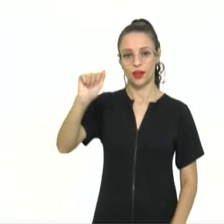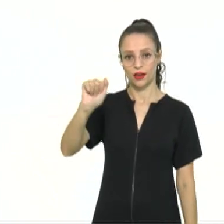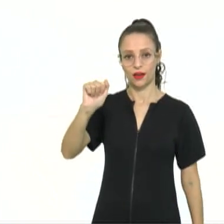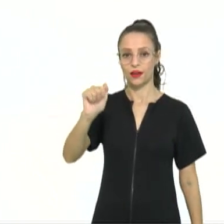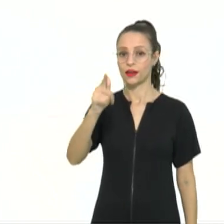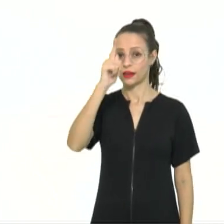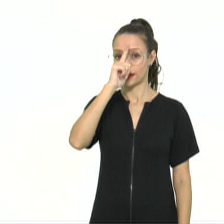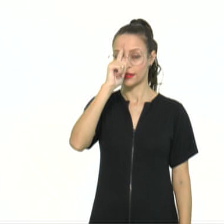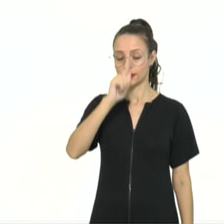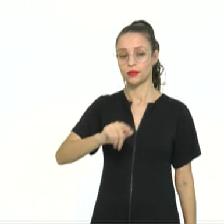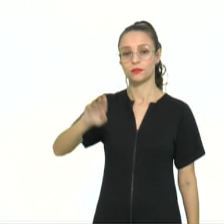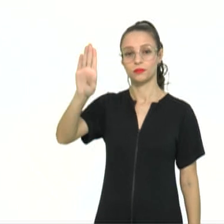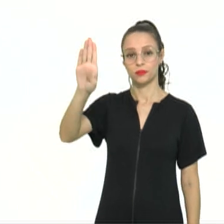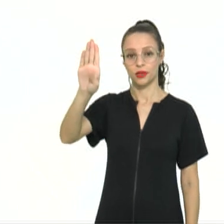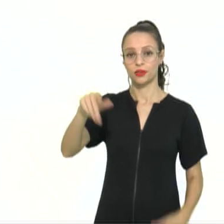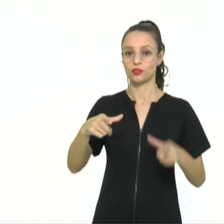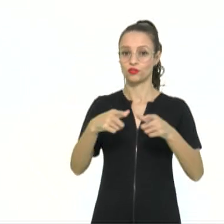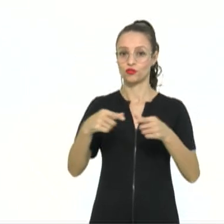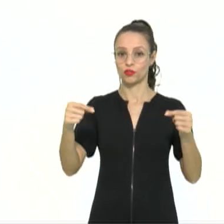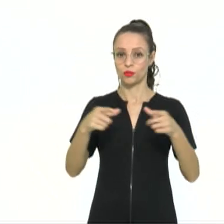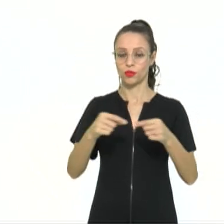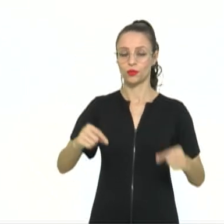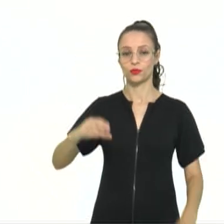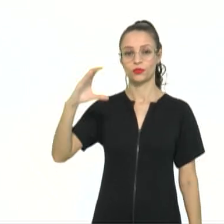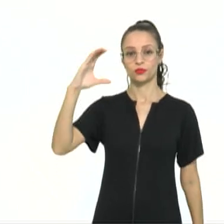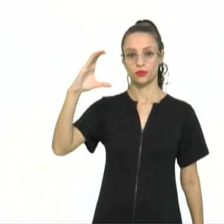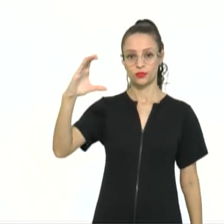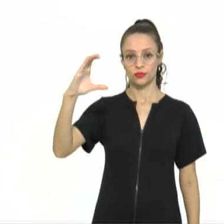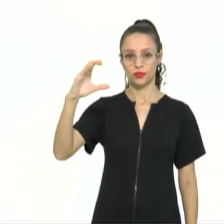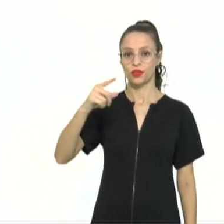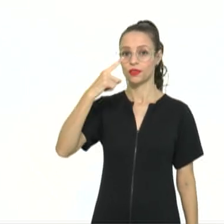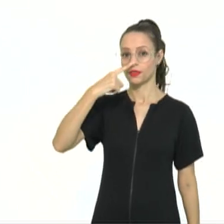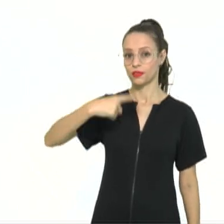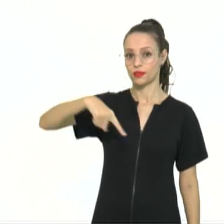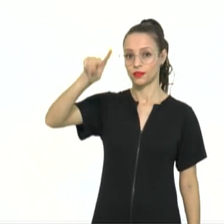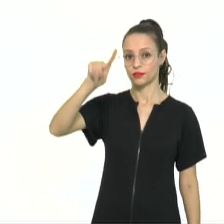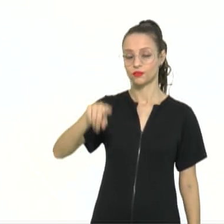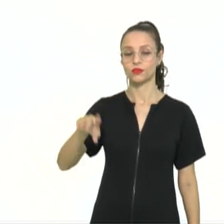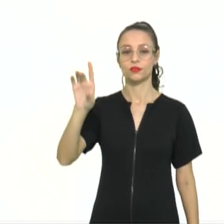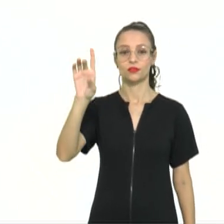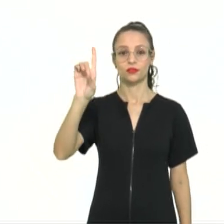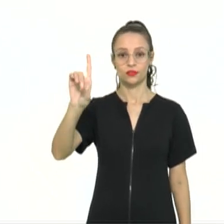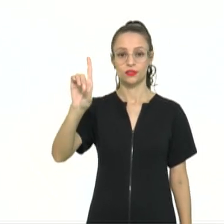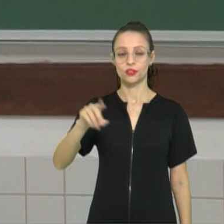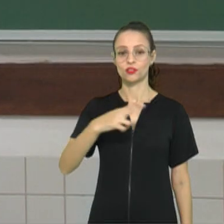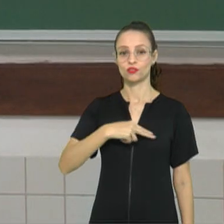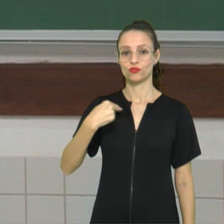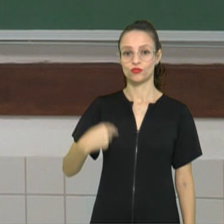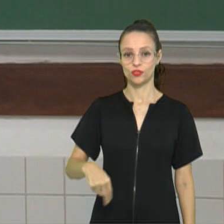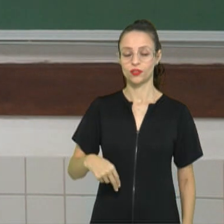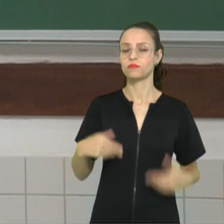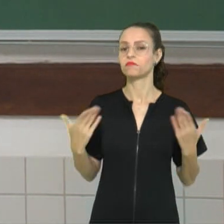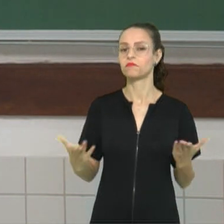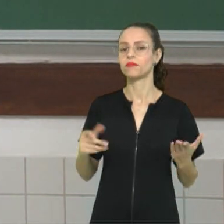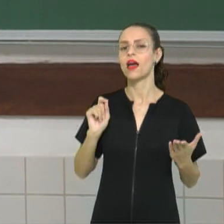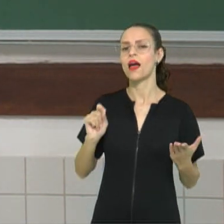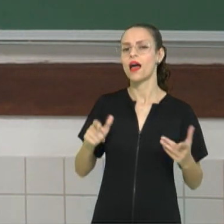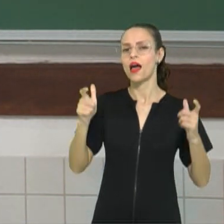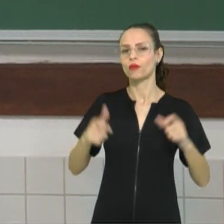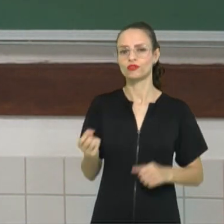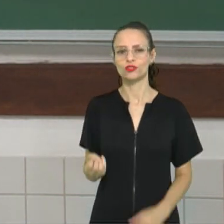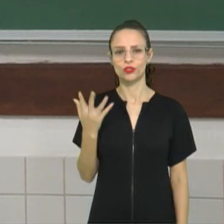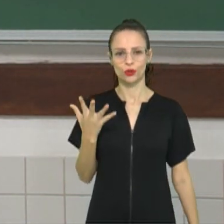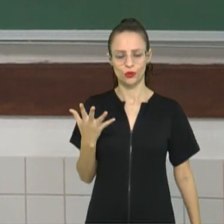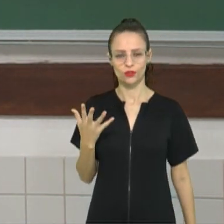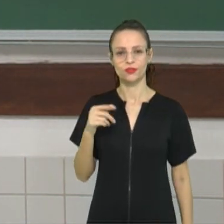na Grécia. Letra B, no Japão. Letra C, Tailândia, ou letra D, China. Então, da onde que vem o Kung Fu? Um